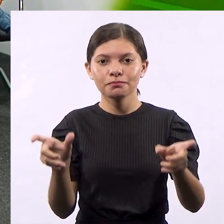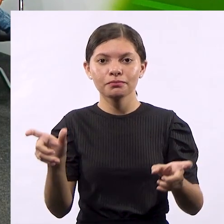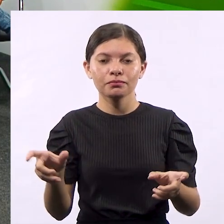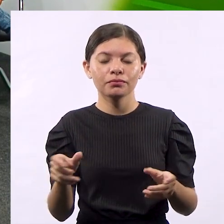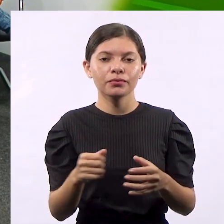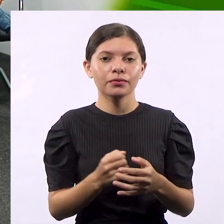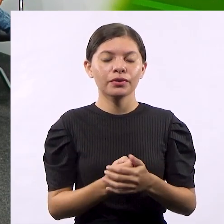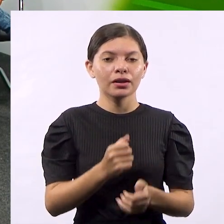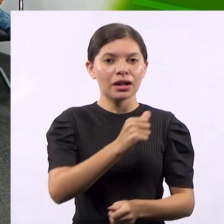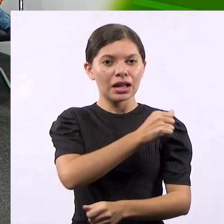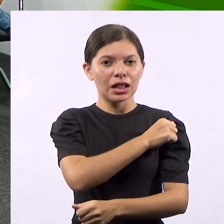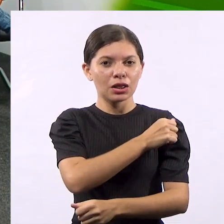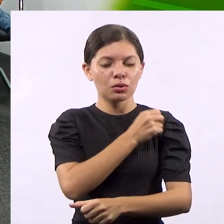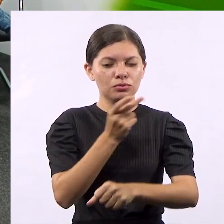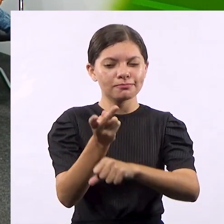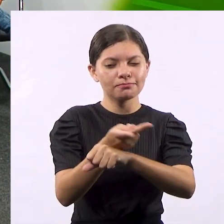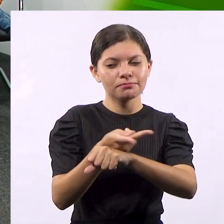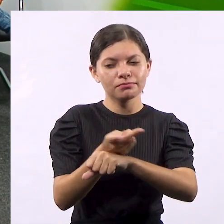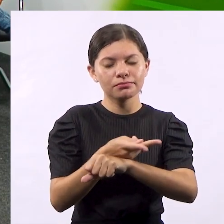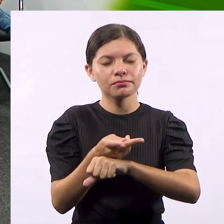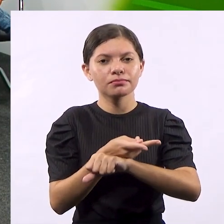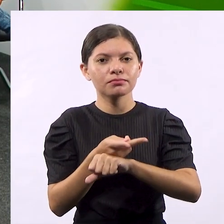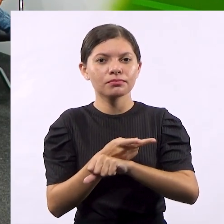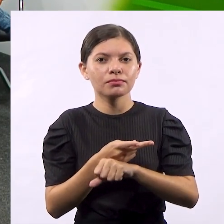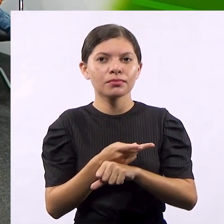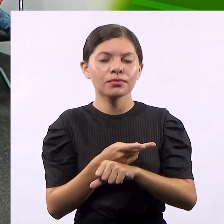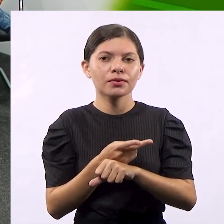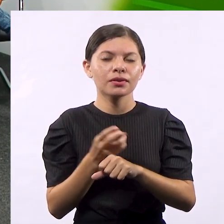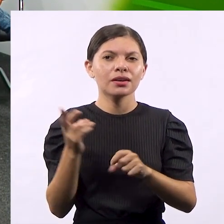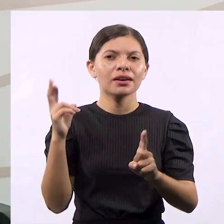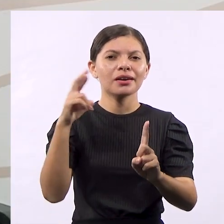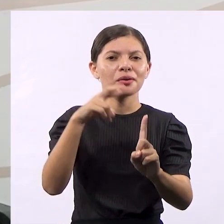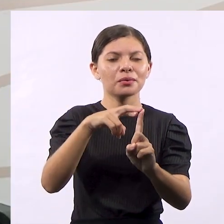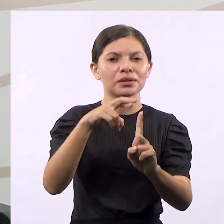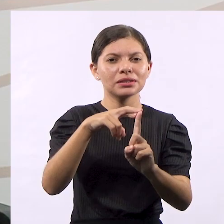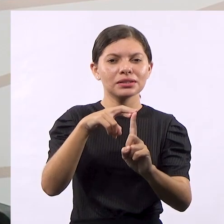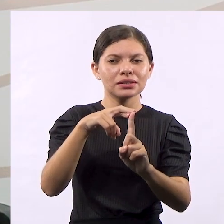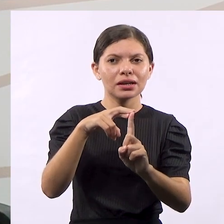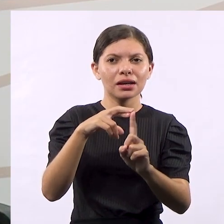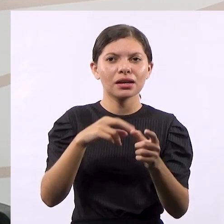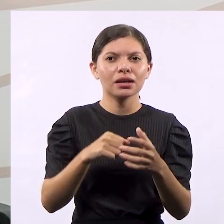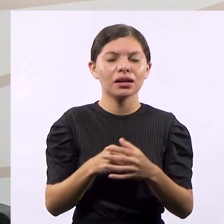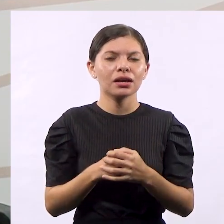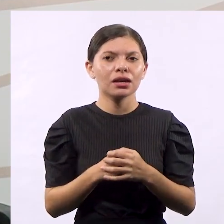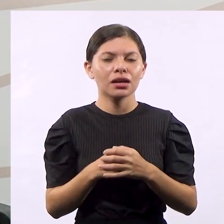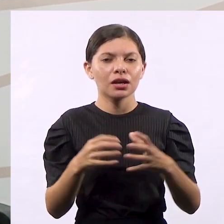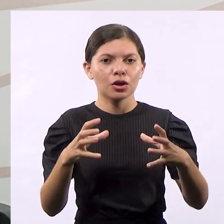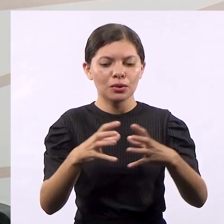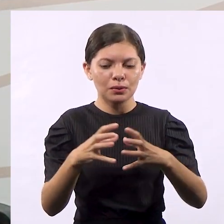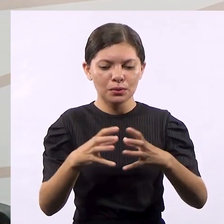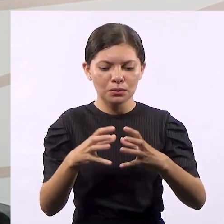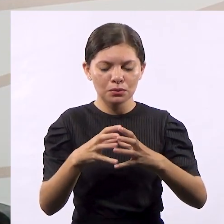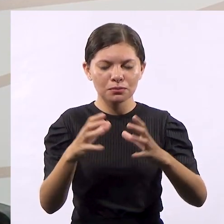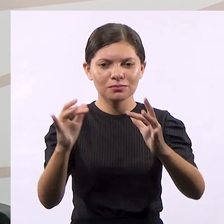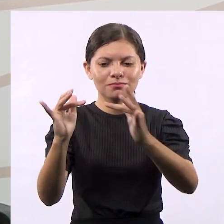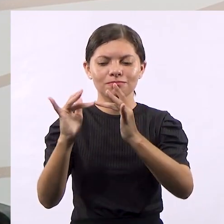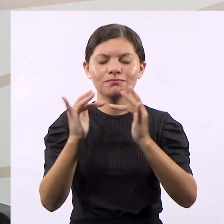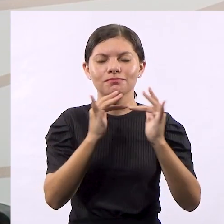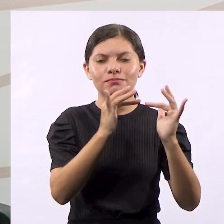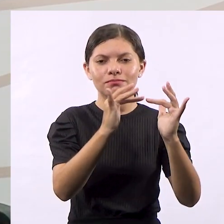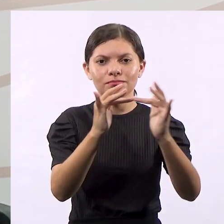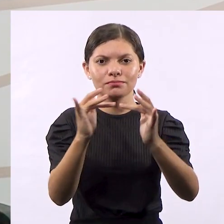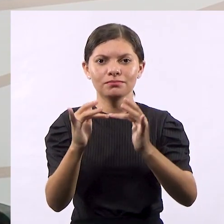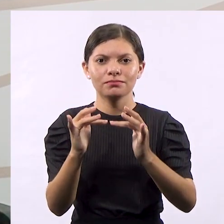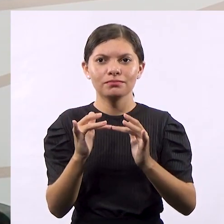estudantes, eles busquem reconhecer ali na escola, quais são os grupos sociais que interagem naquele